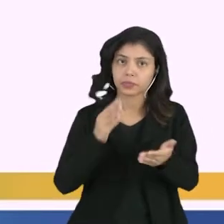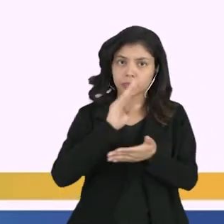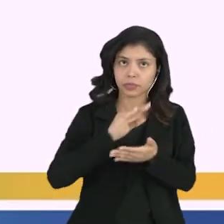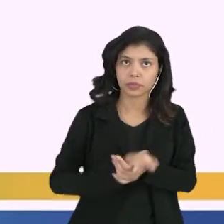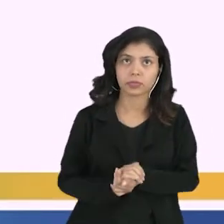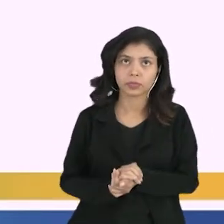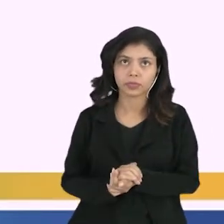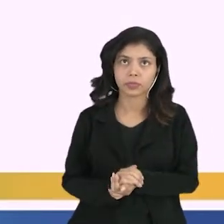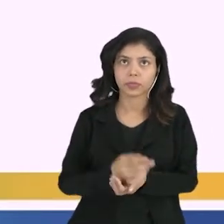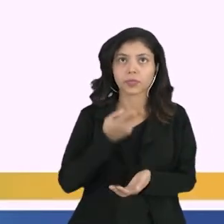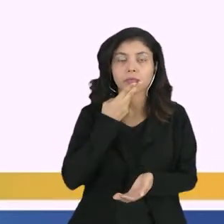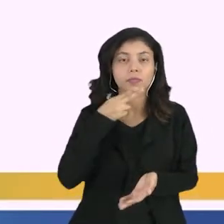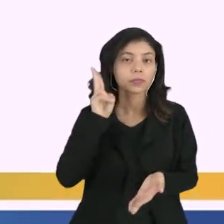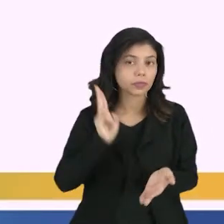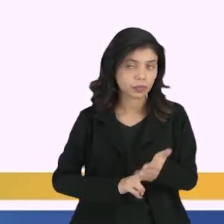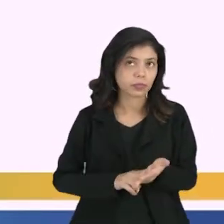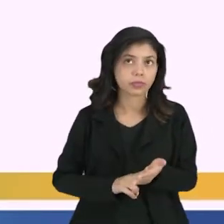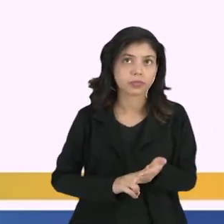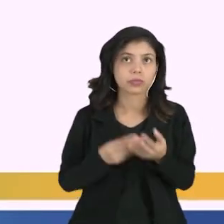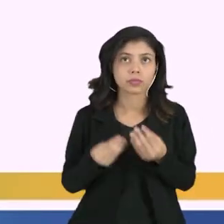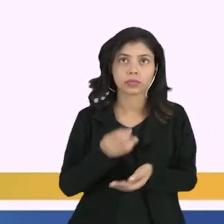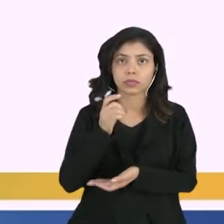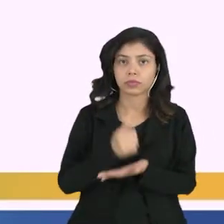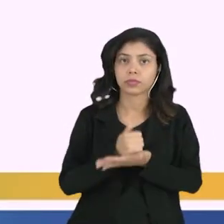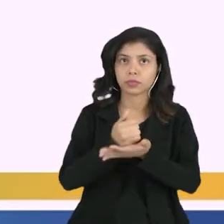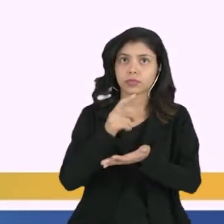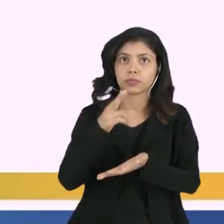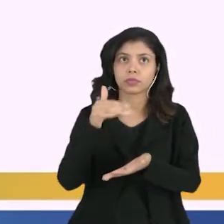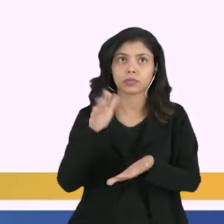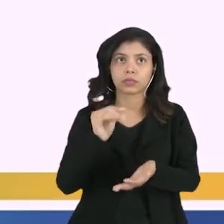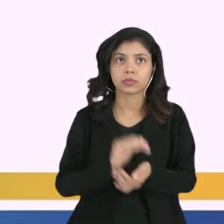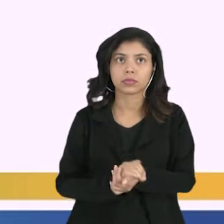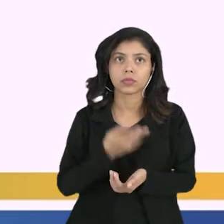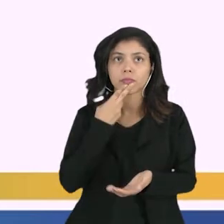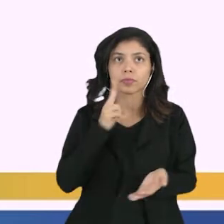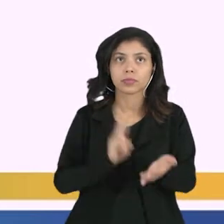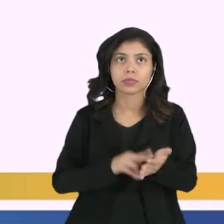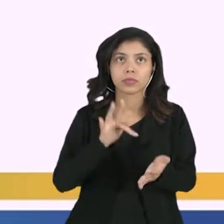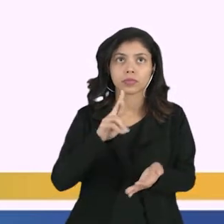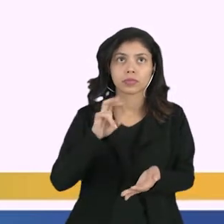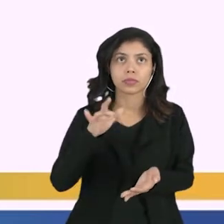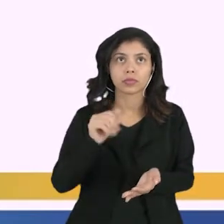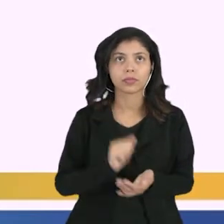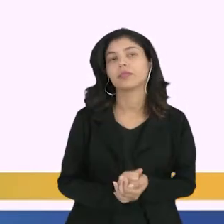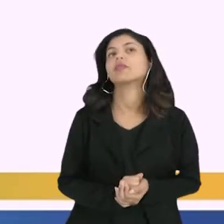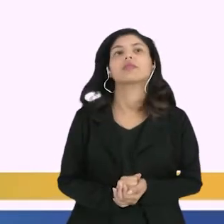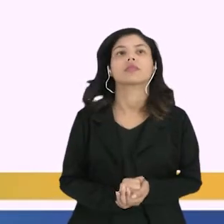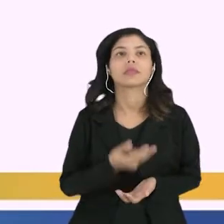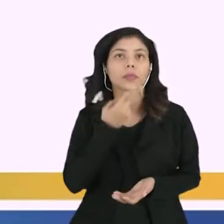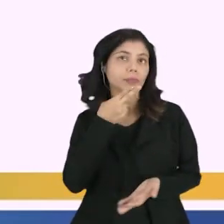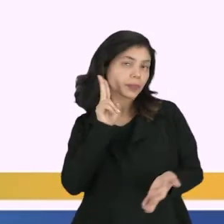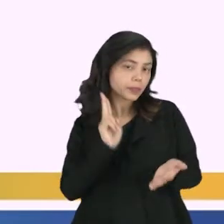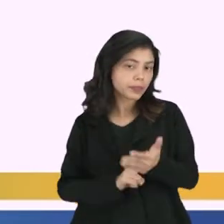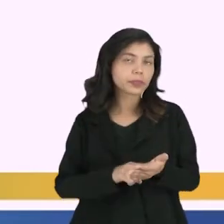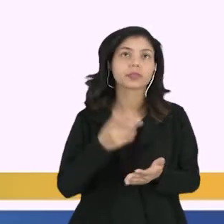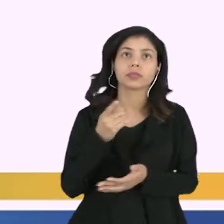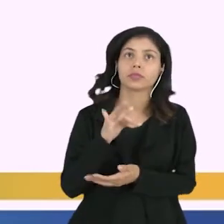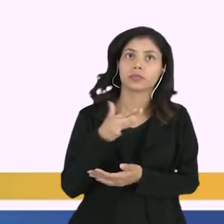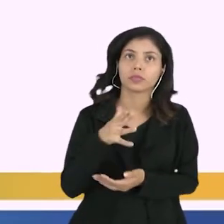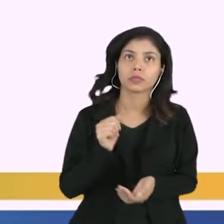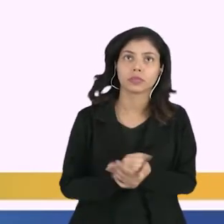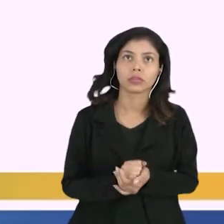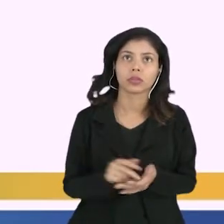Que eram cartas, a carta de doação e a carta floral. A carta de doação,